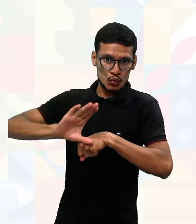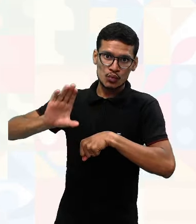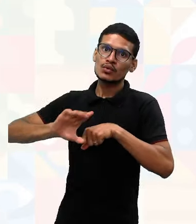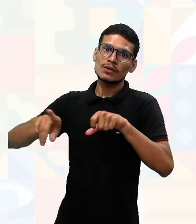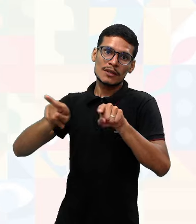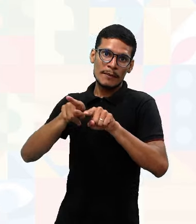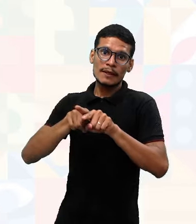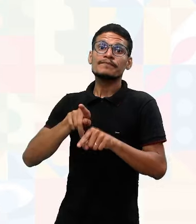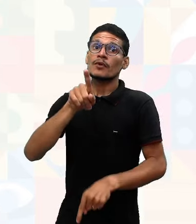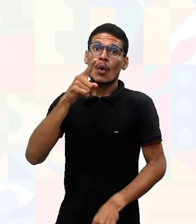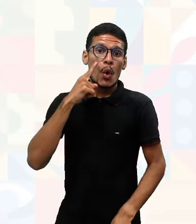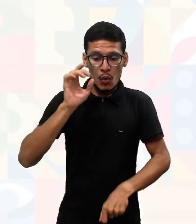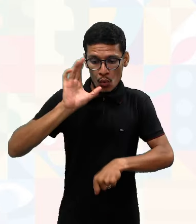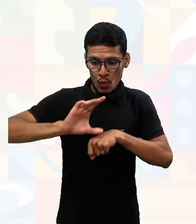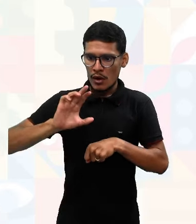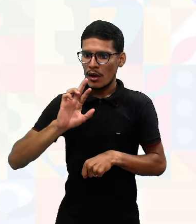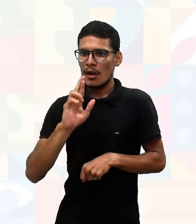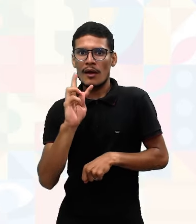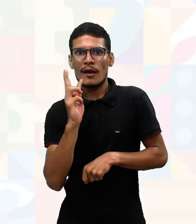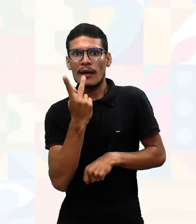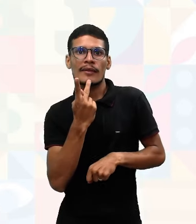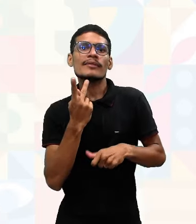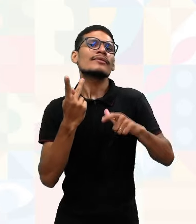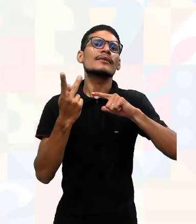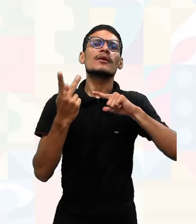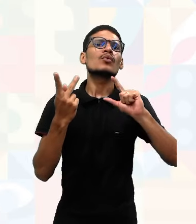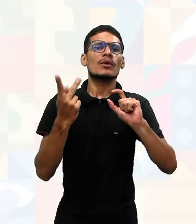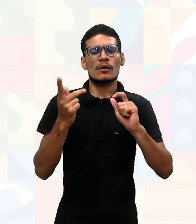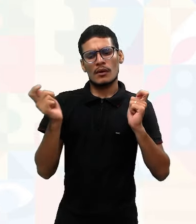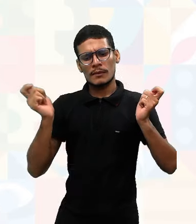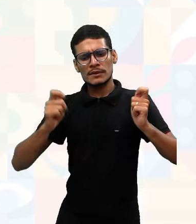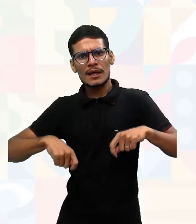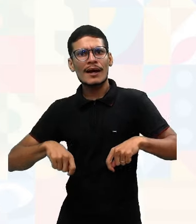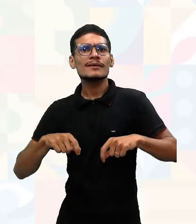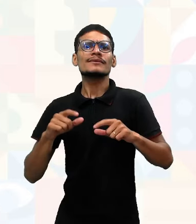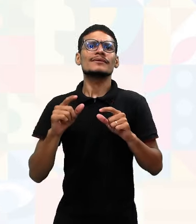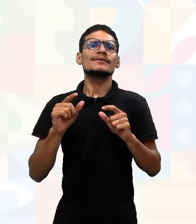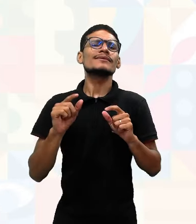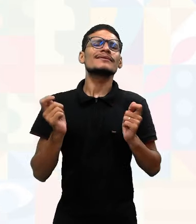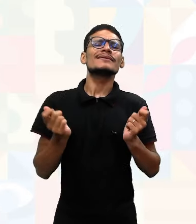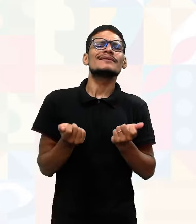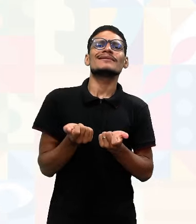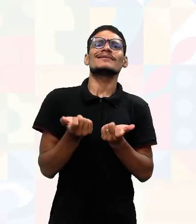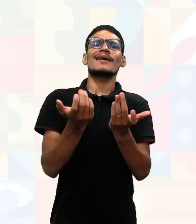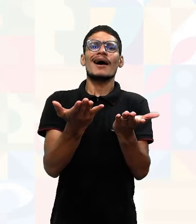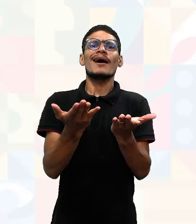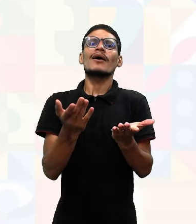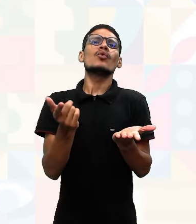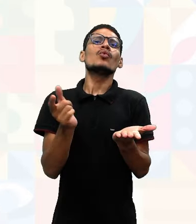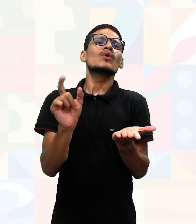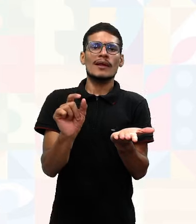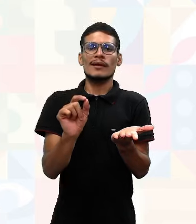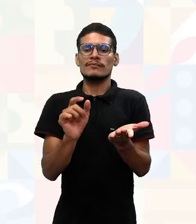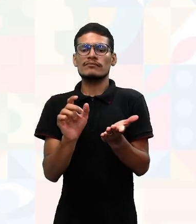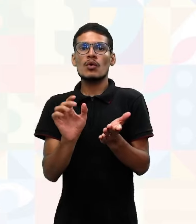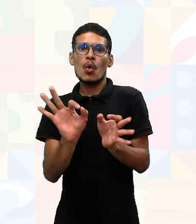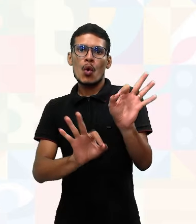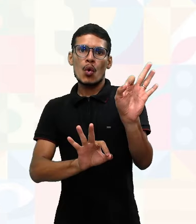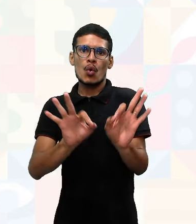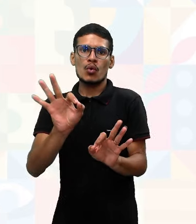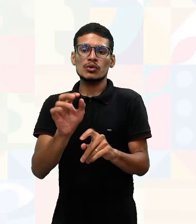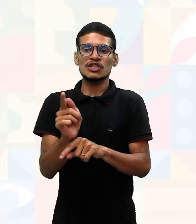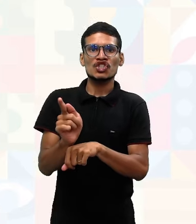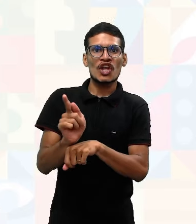Recursos Humanos, ele tem a capacidade, né, ele vai conferir a capacidade de gerir todo aquele talento